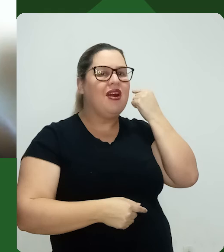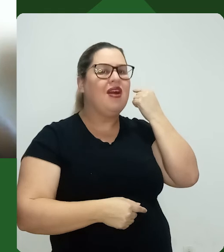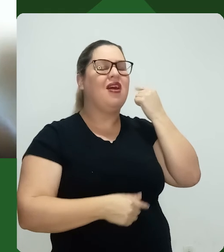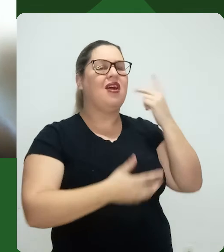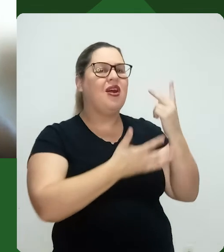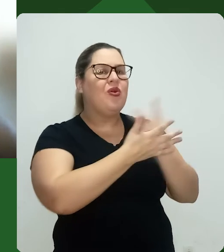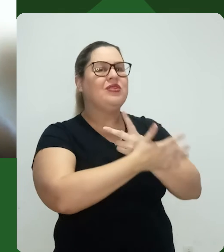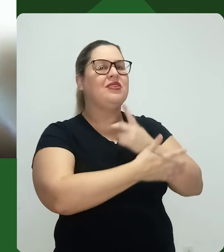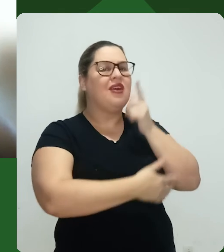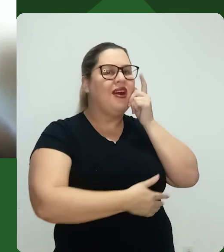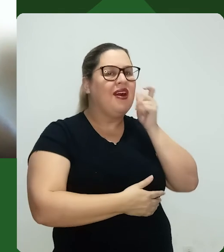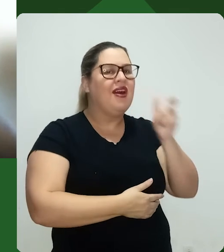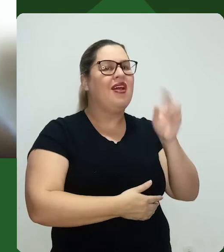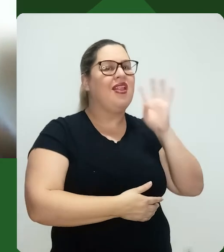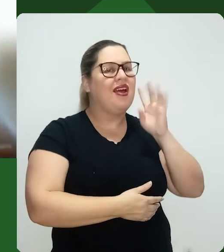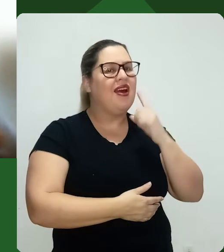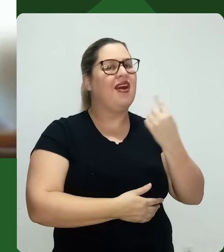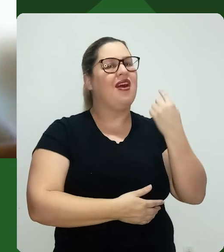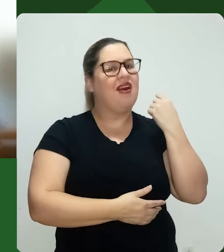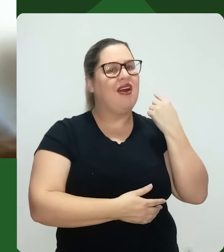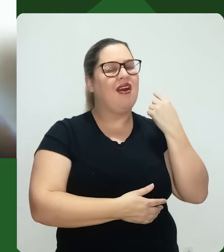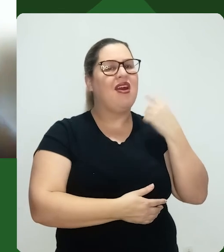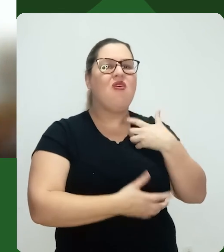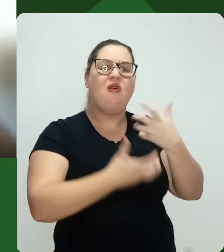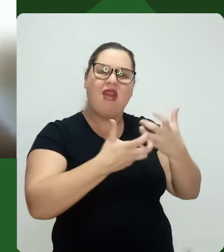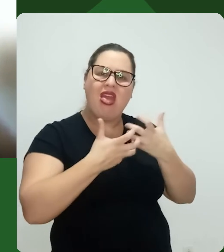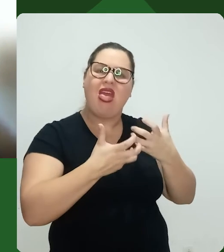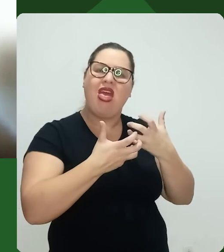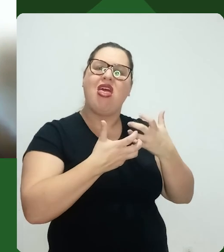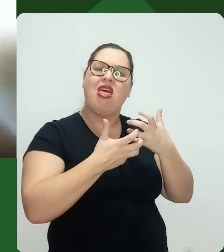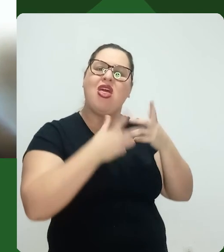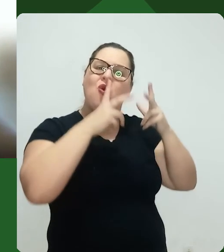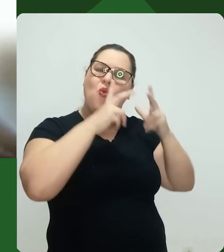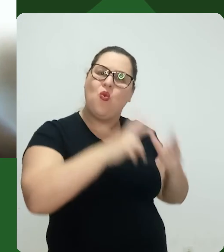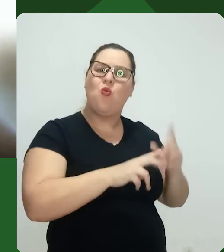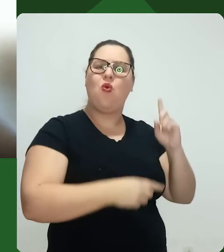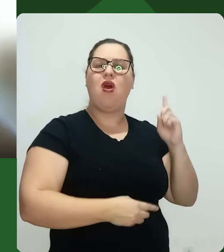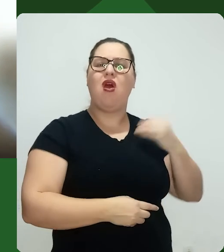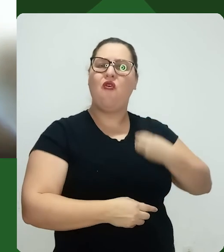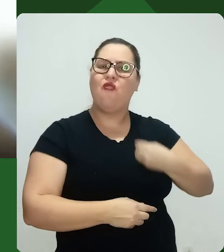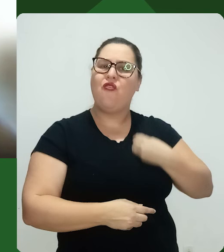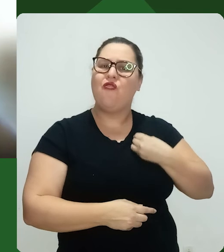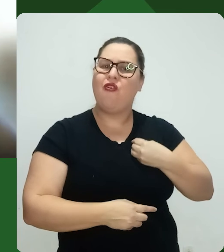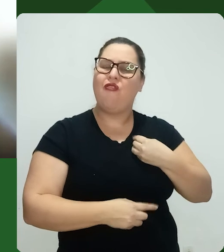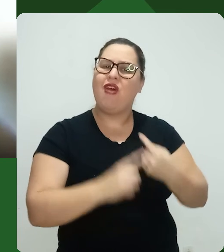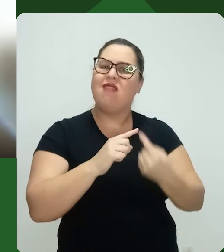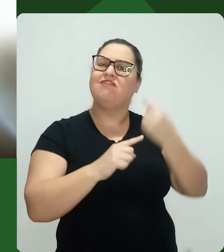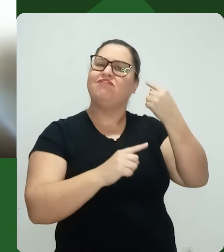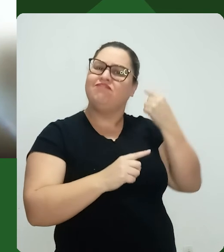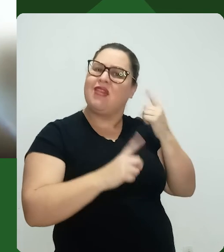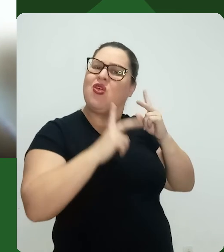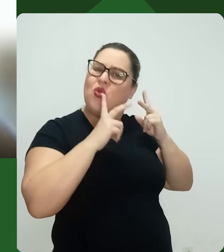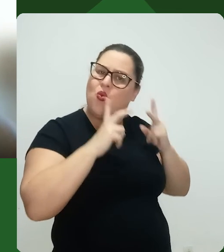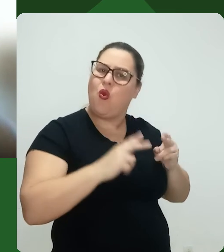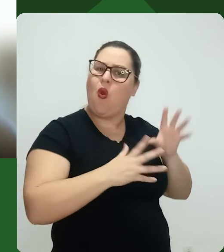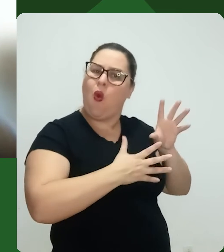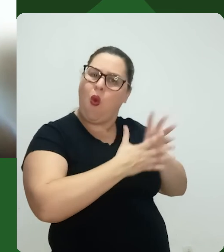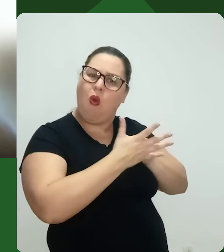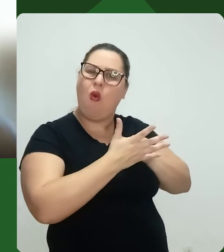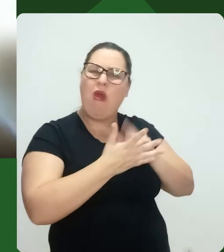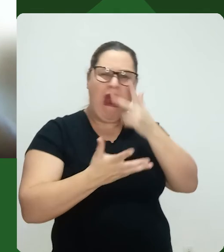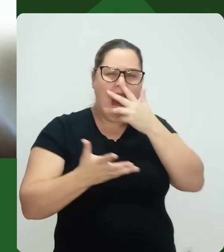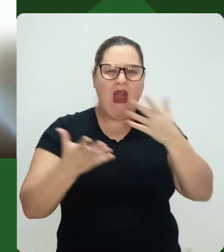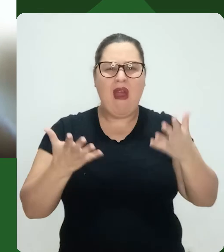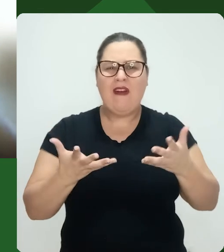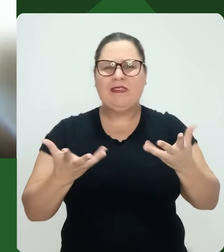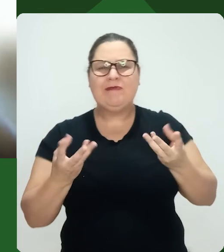mas esse aspecto dessa vida era mais interessante lá. Eu vou procurar me aproximar disso, vou tentar viver um pouco assim,